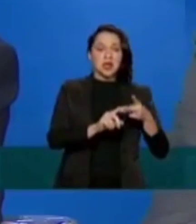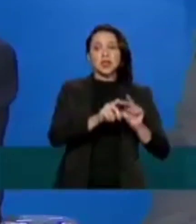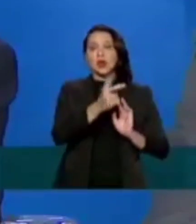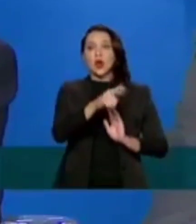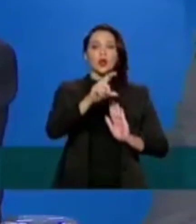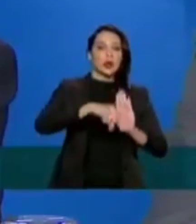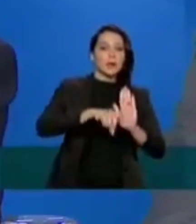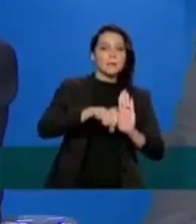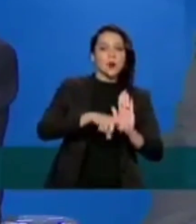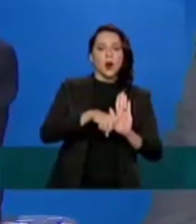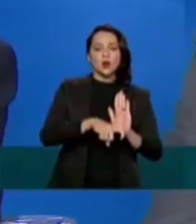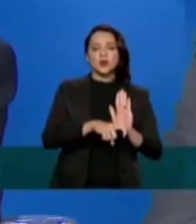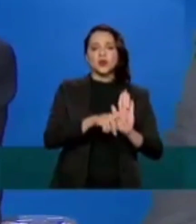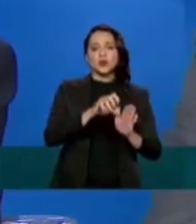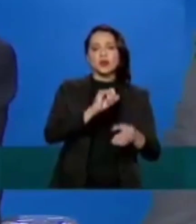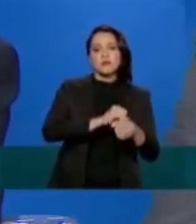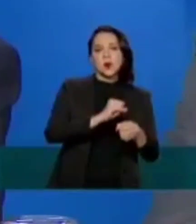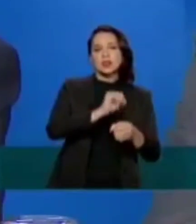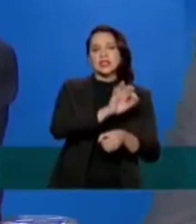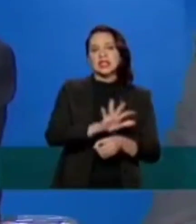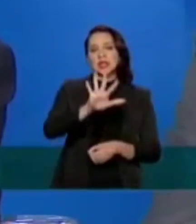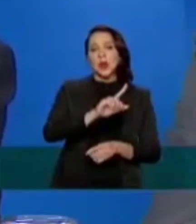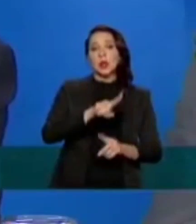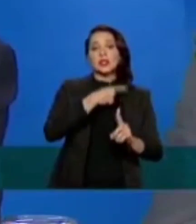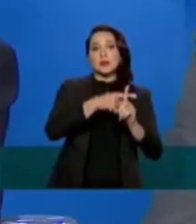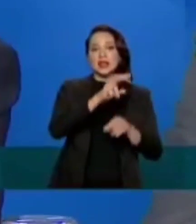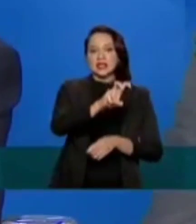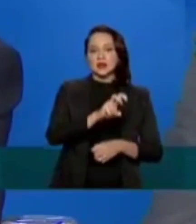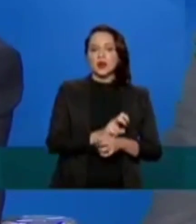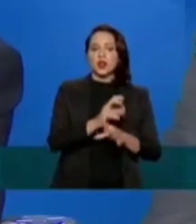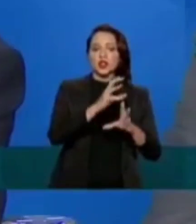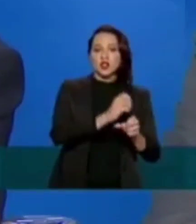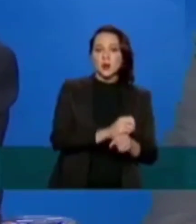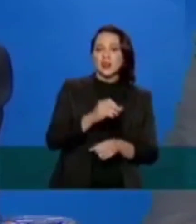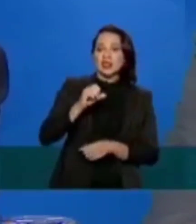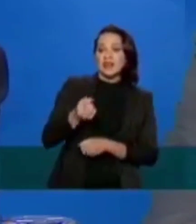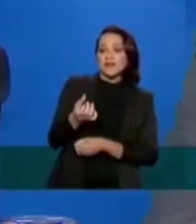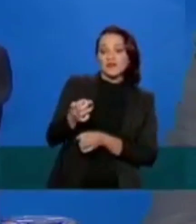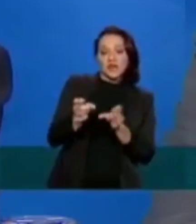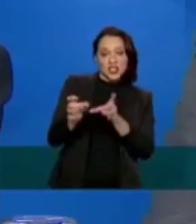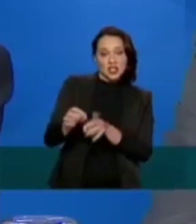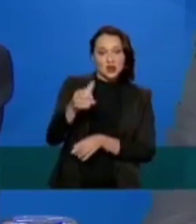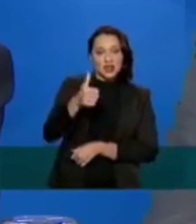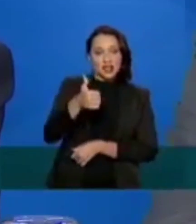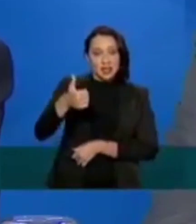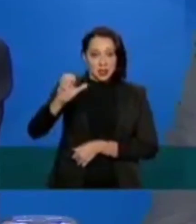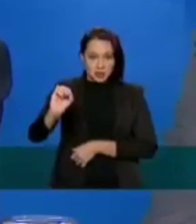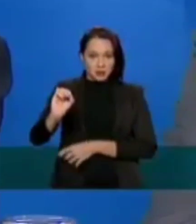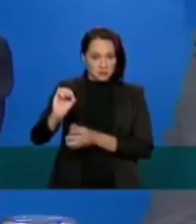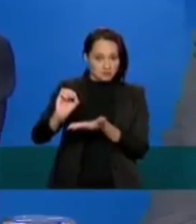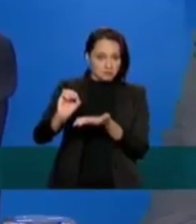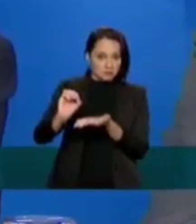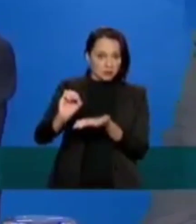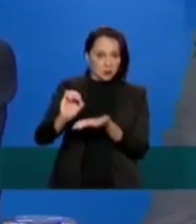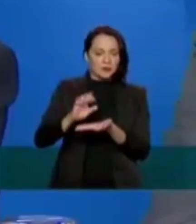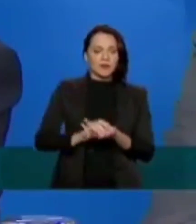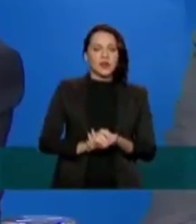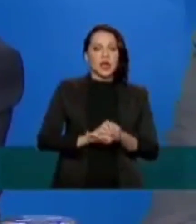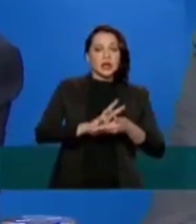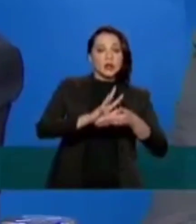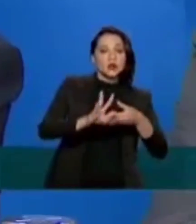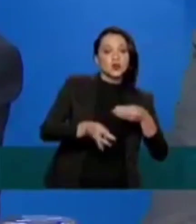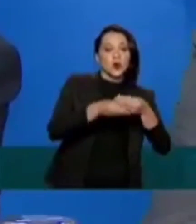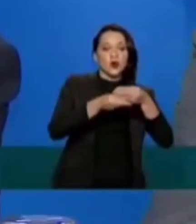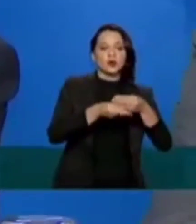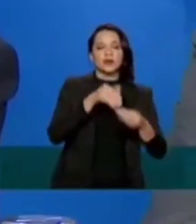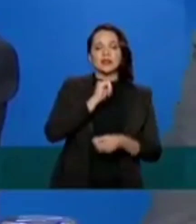imposto estadual de mais 5. Então, ele está sendo vendido por 110. Um subsídio é quando um bem